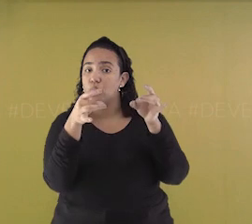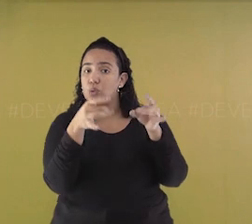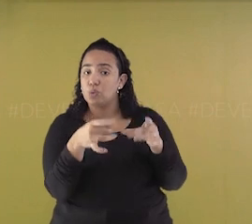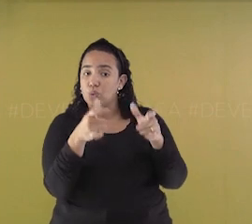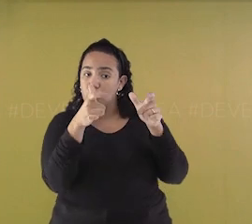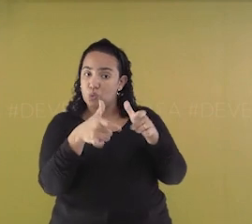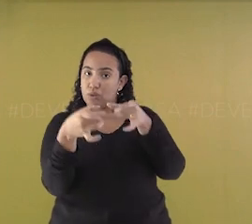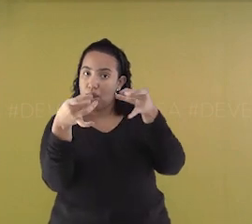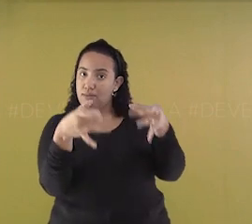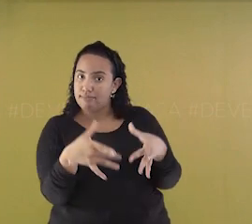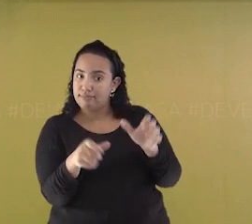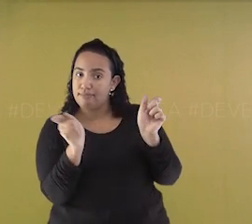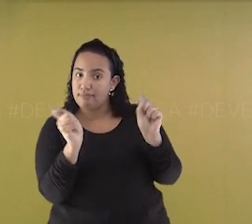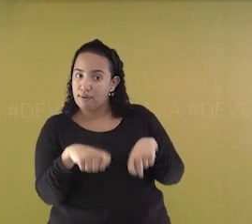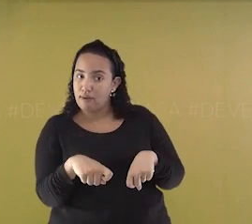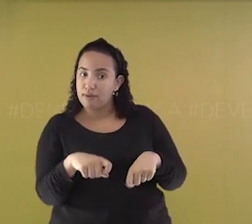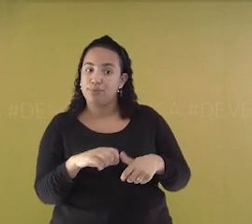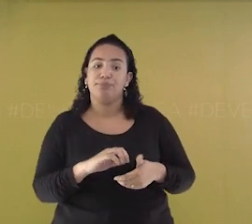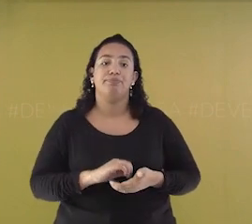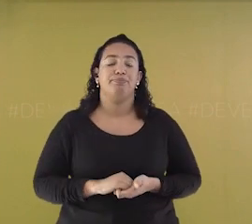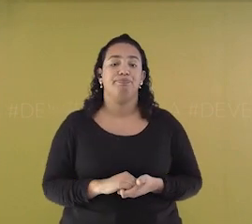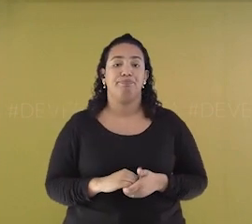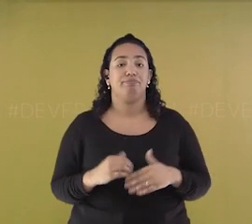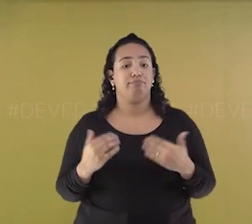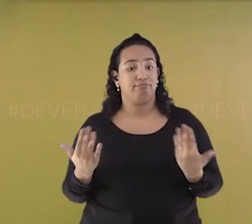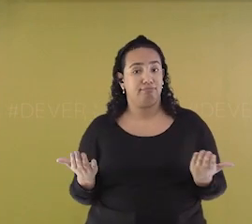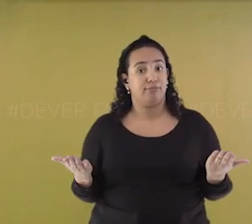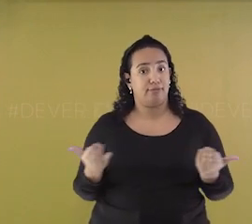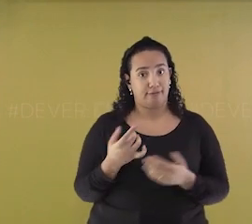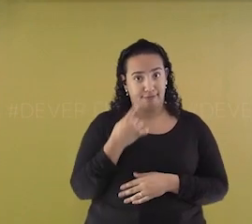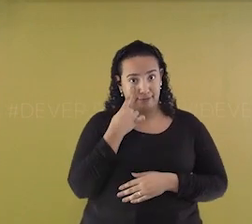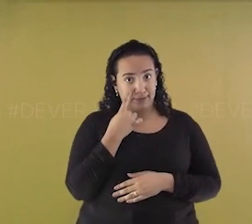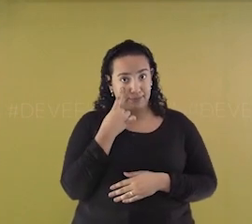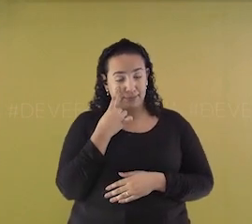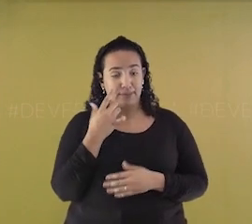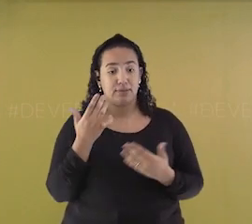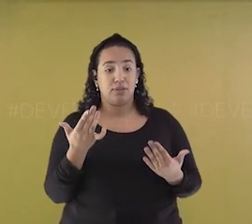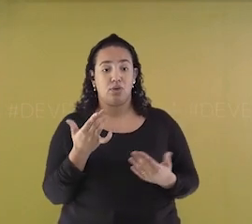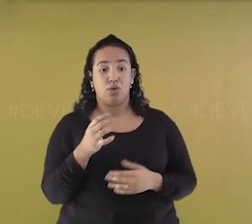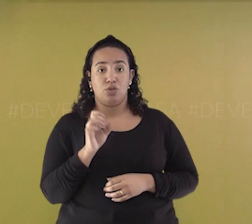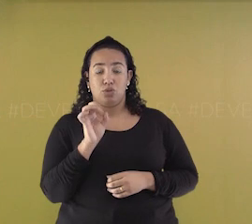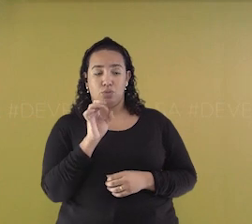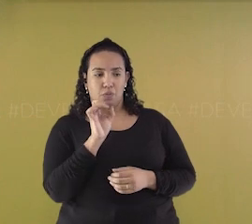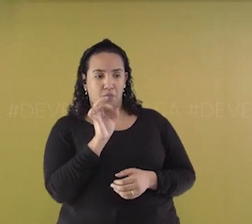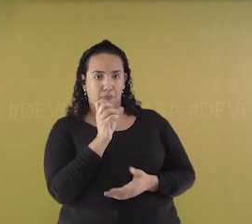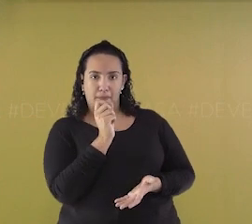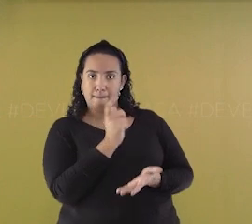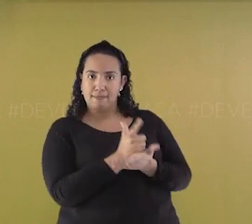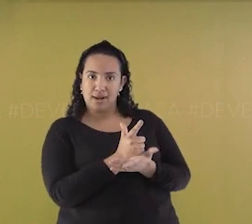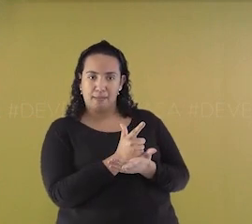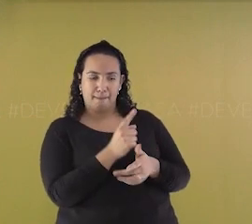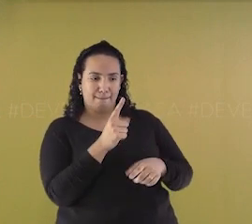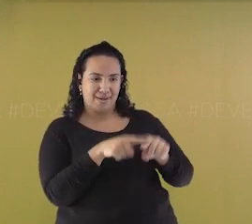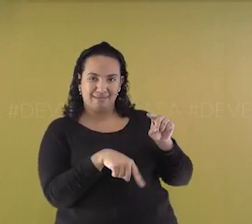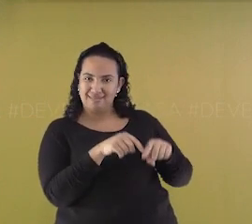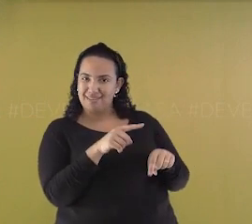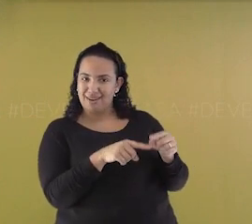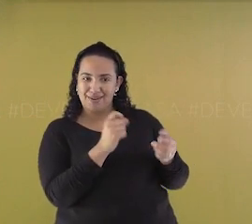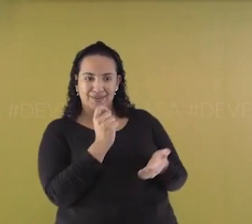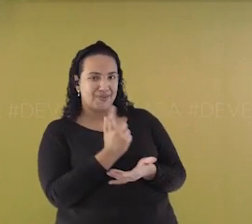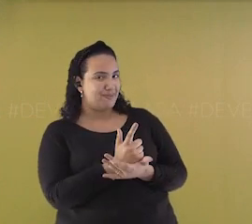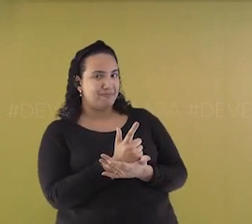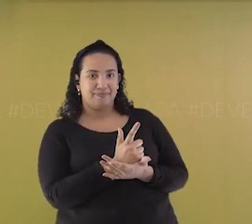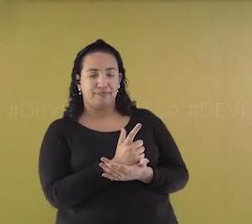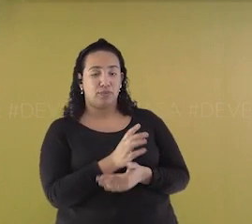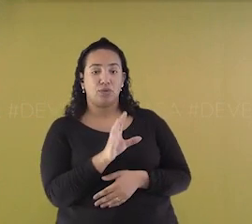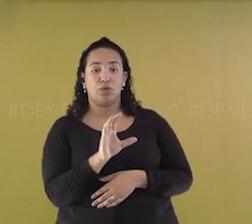dos postos de coleta. Bom, viu aí, né? O consumo vai além daquele momento em que nós compramos